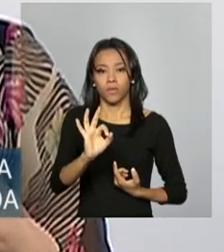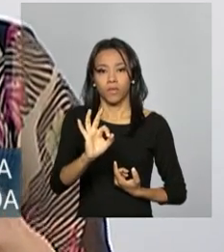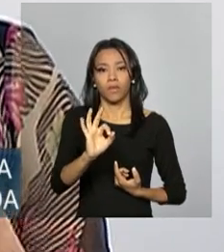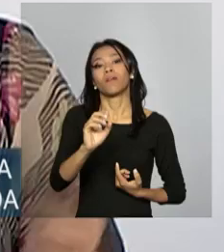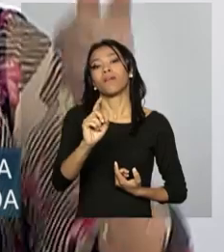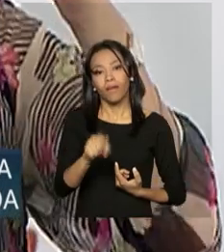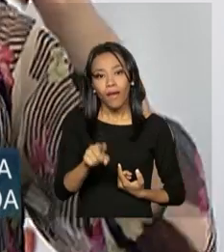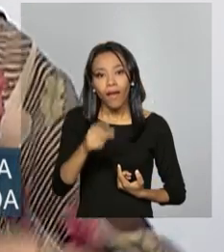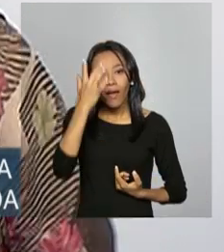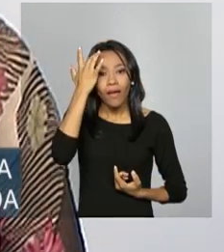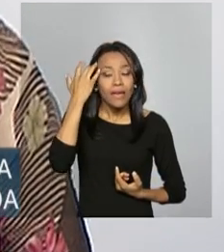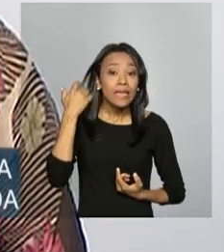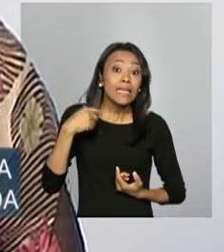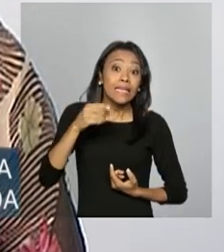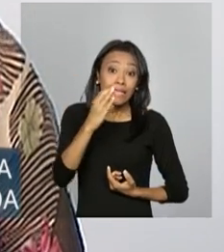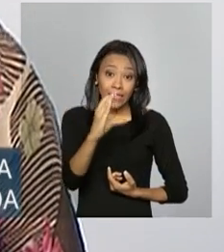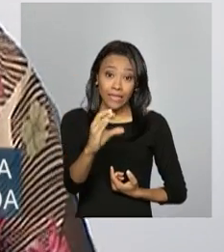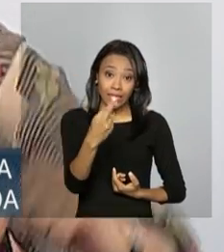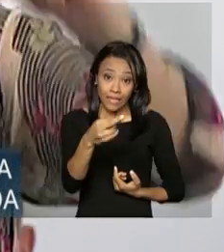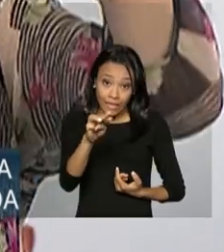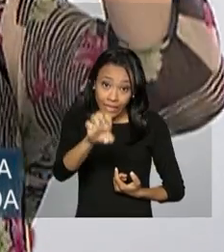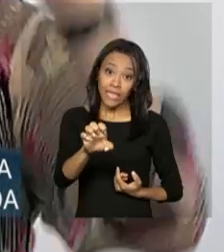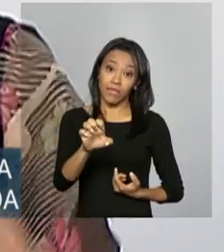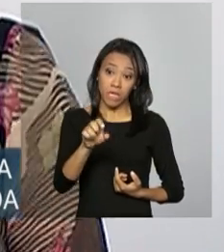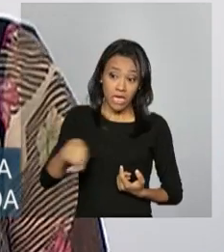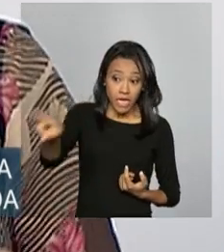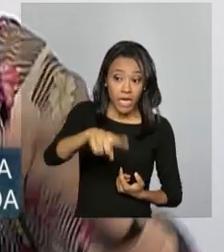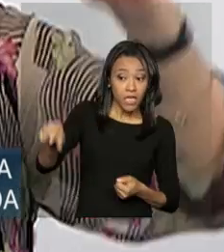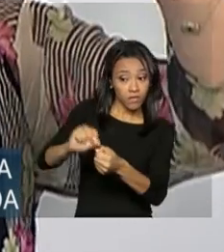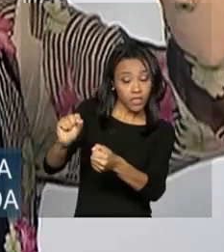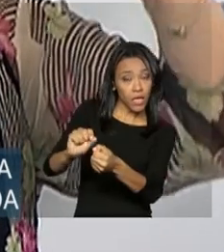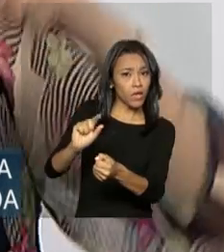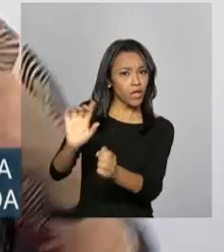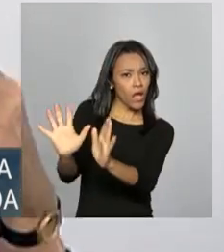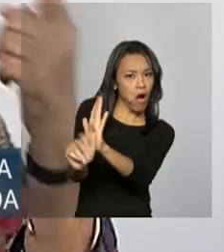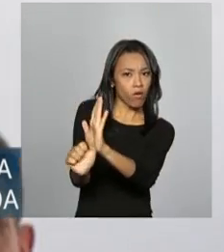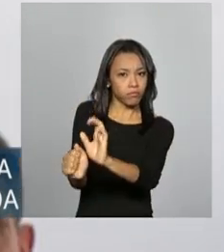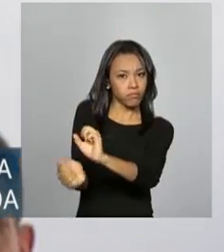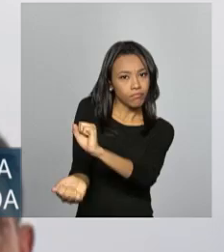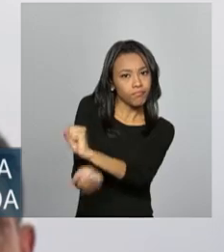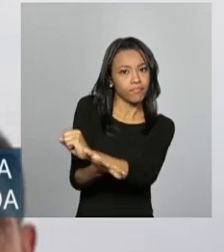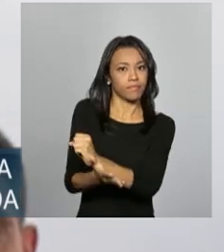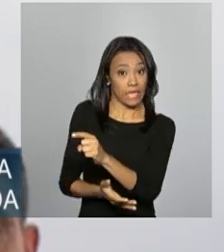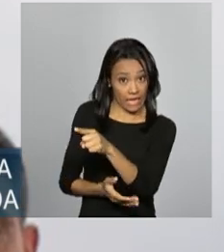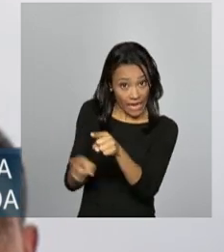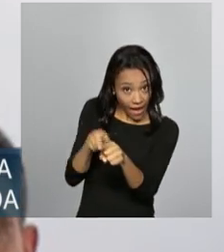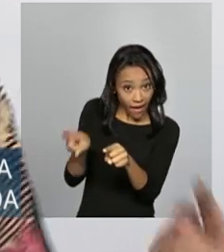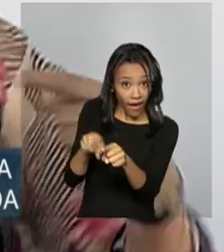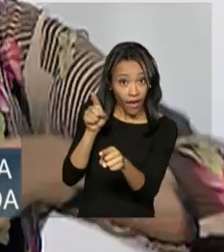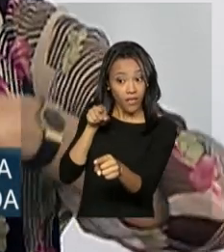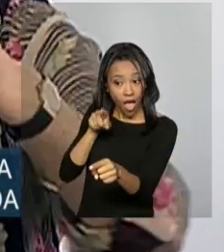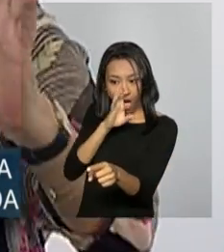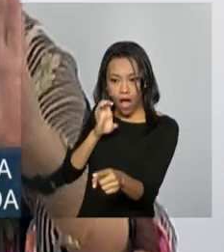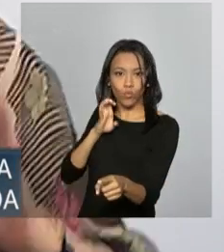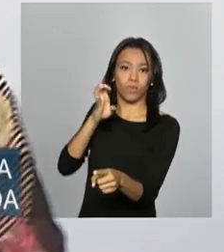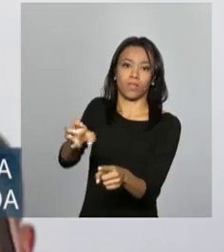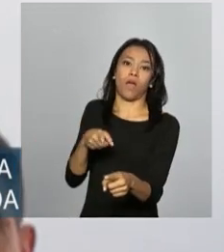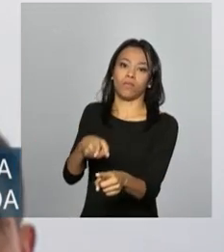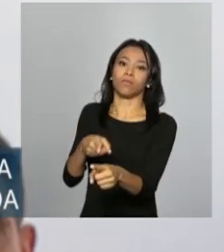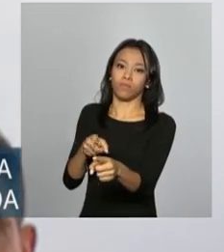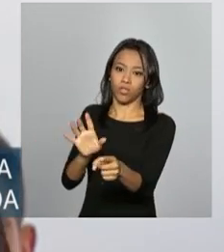praticaram, como os crimes que eles praticaram, crime de corrupção, do que eles são acusados, eles vão ter